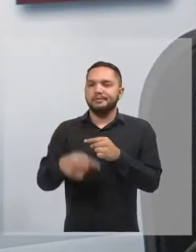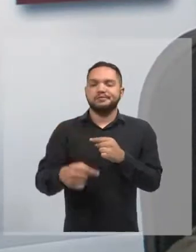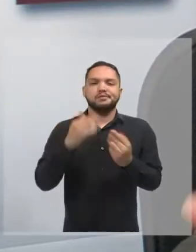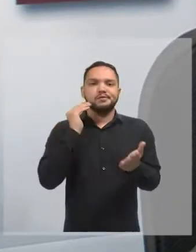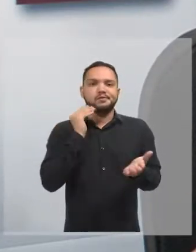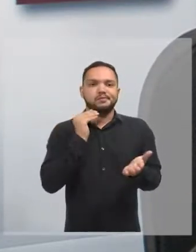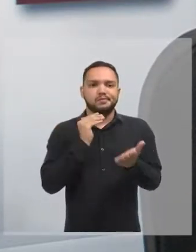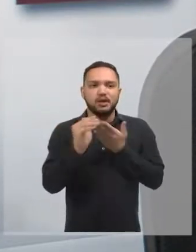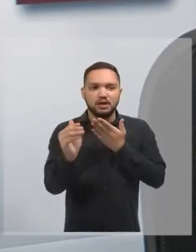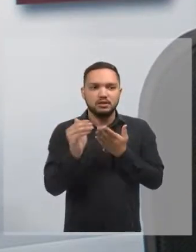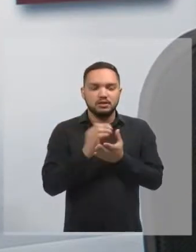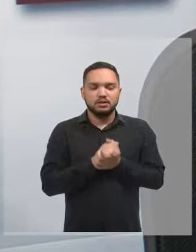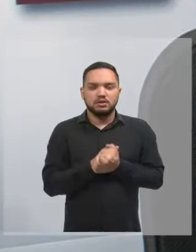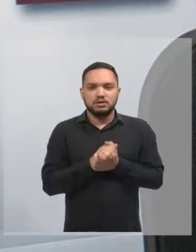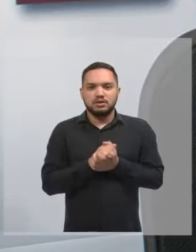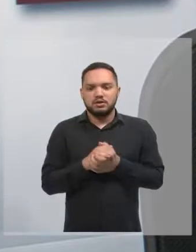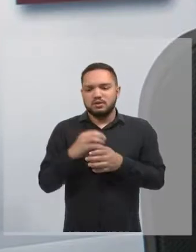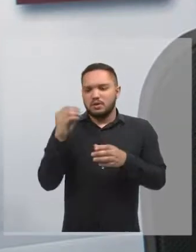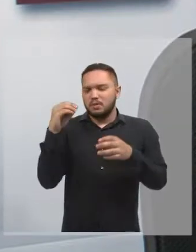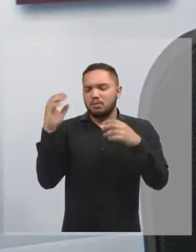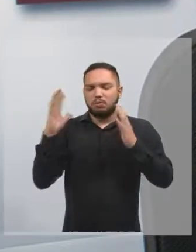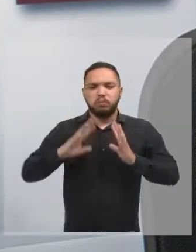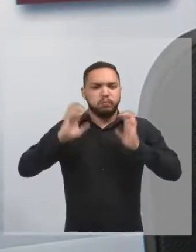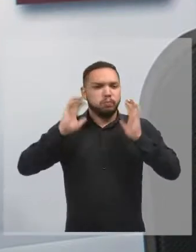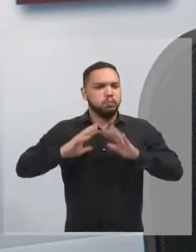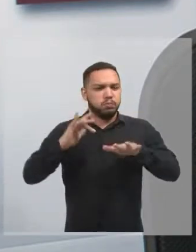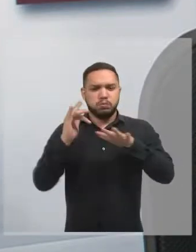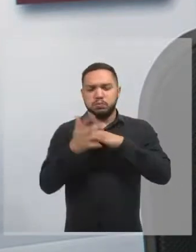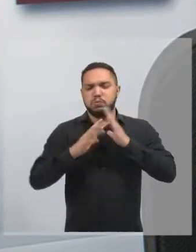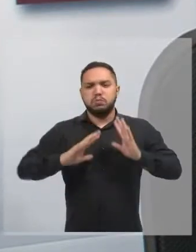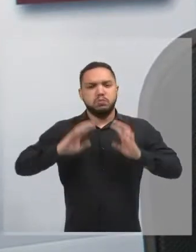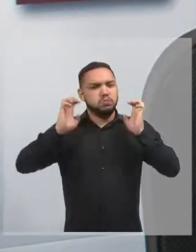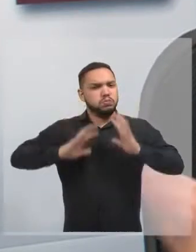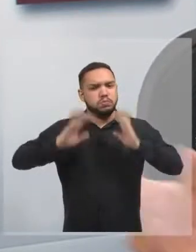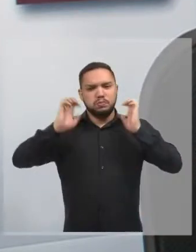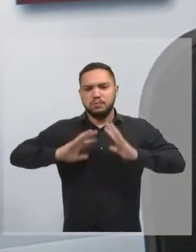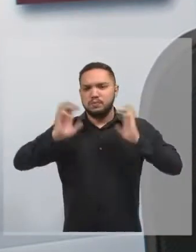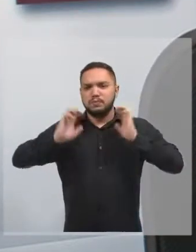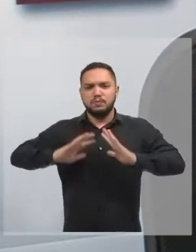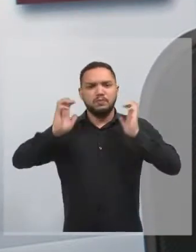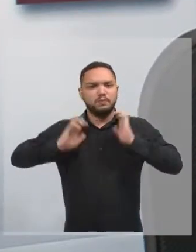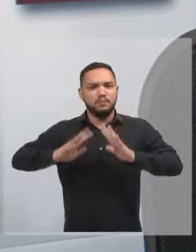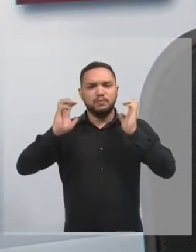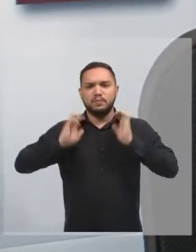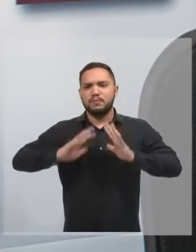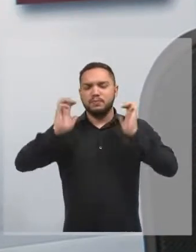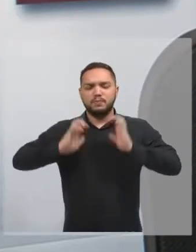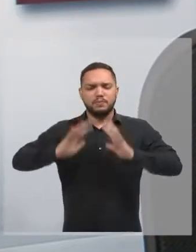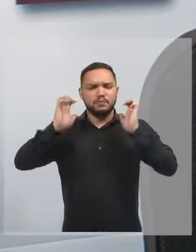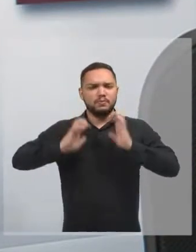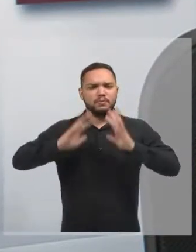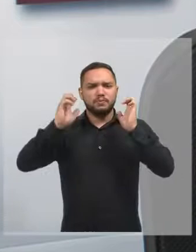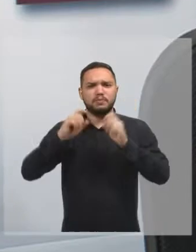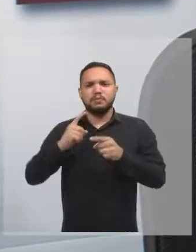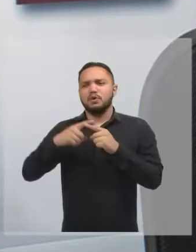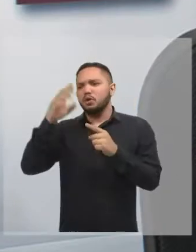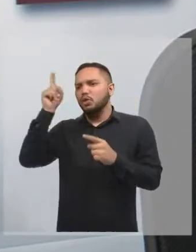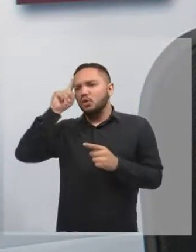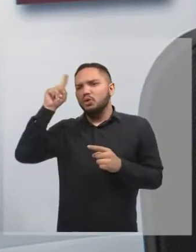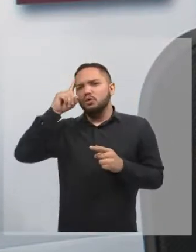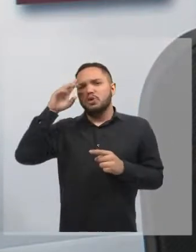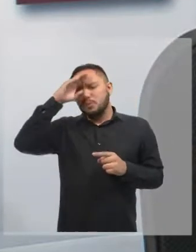batalha nas redes sociais, cultural, que eu chamo que é uma guerra cultural que o Bolsonaro